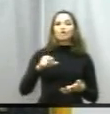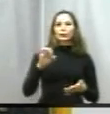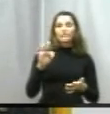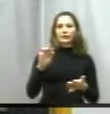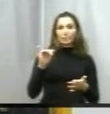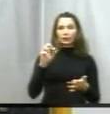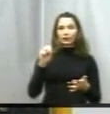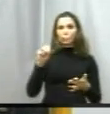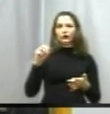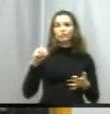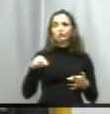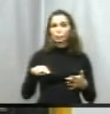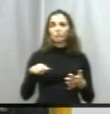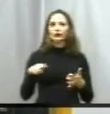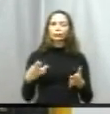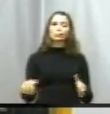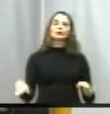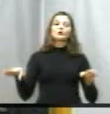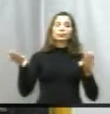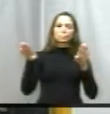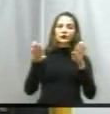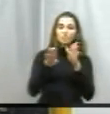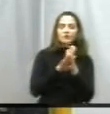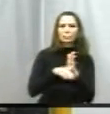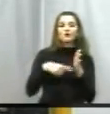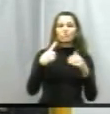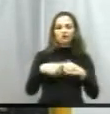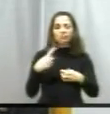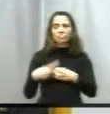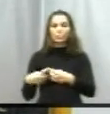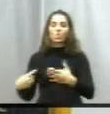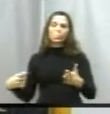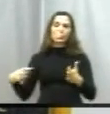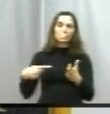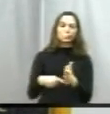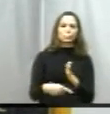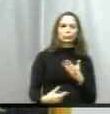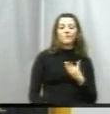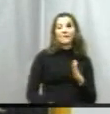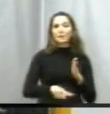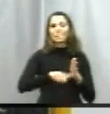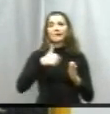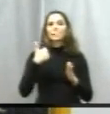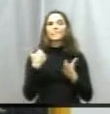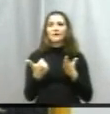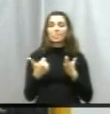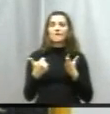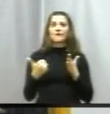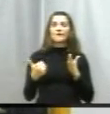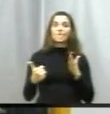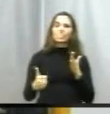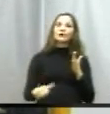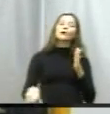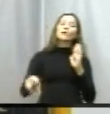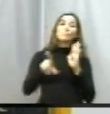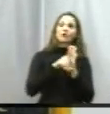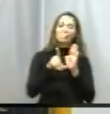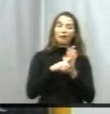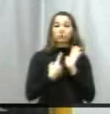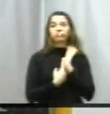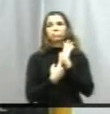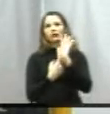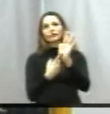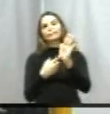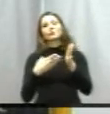então, nós estamos chegando aos bairros da cidade, acho que isso era um objetivo inicial que nós traçamos na nossa lei, e estamos